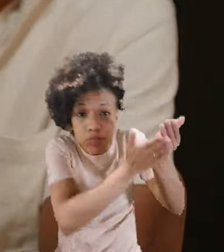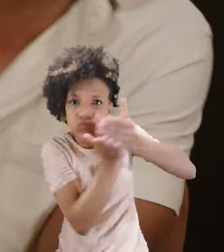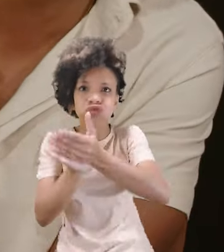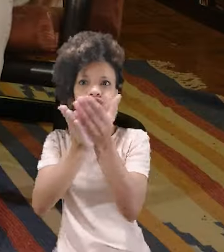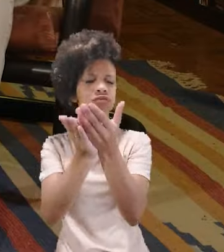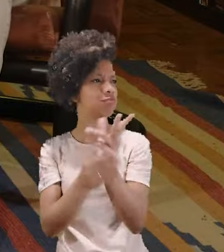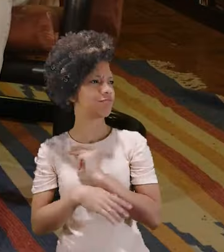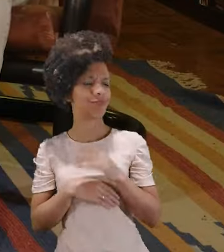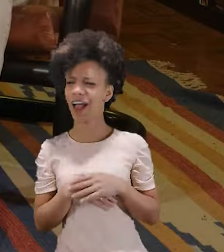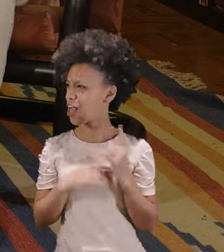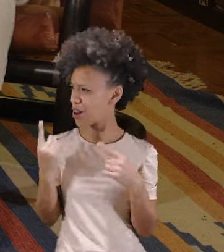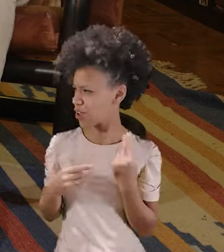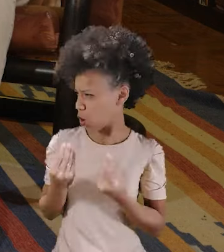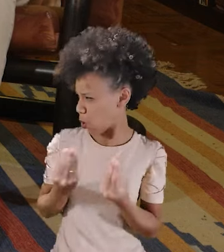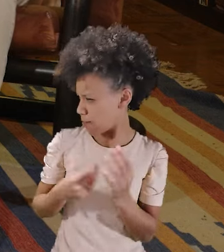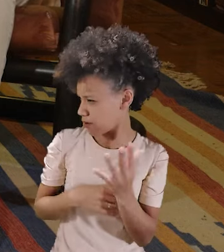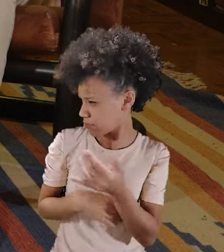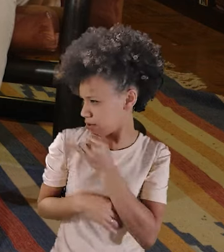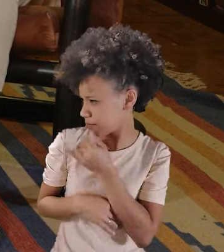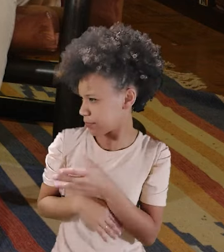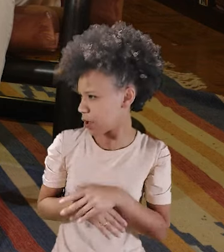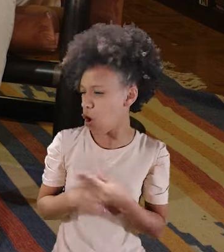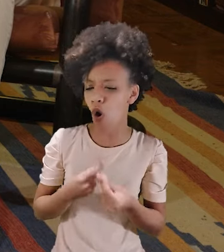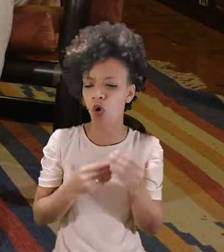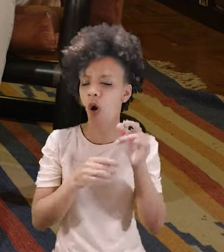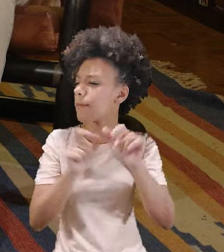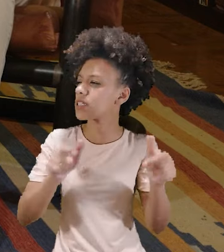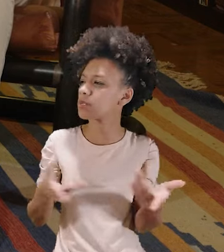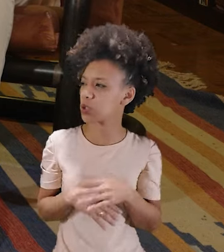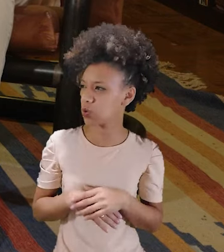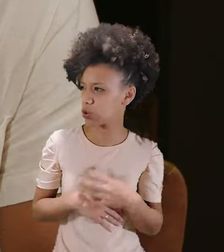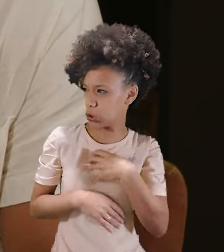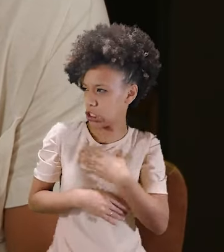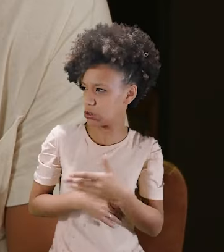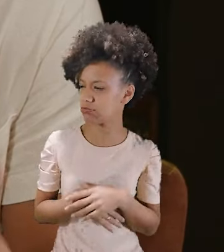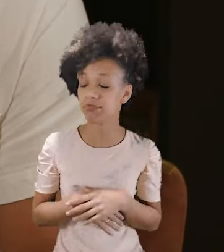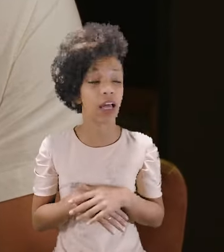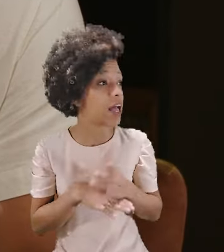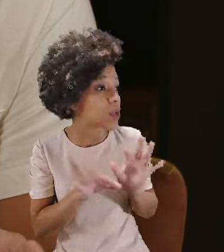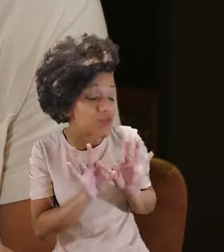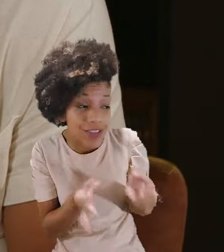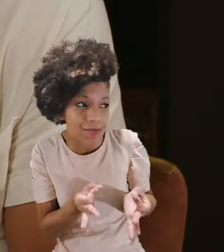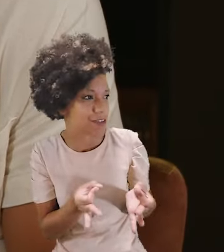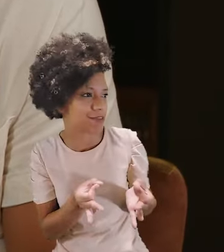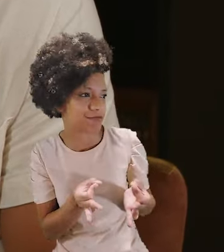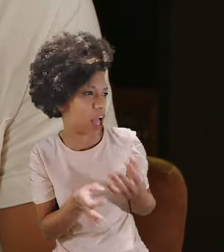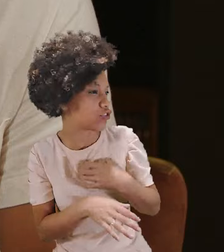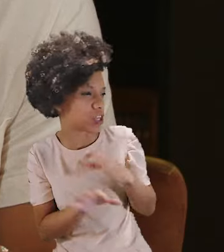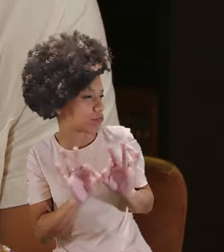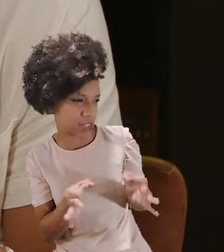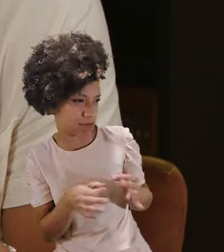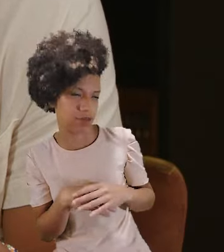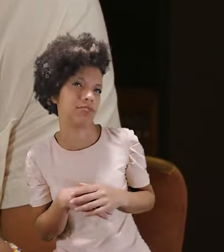tem mata esse um baixo lá entendeu Como é que geralmente essa essa comunidade como é que são essas pessoas são pessoas mais simples